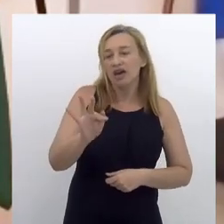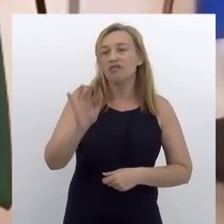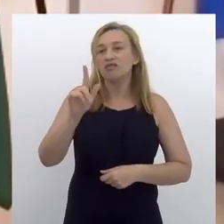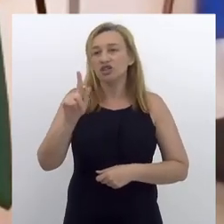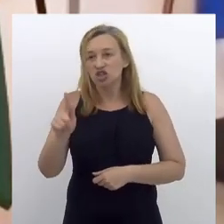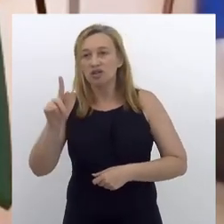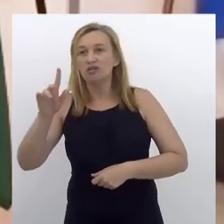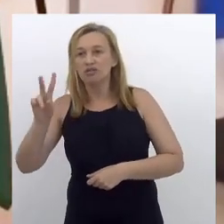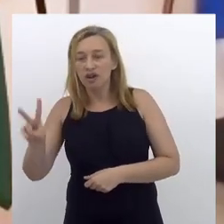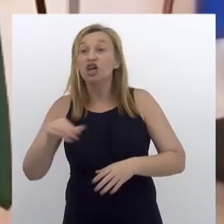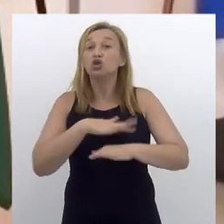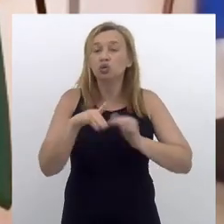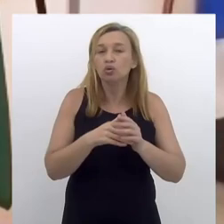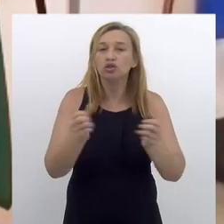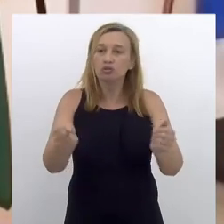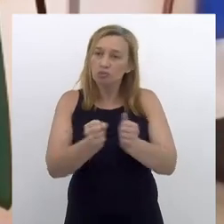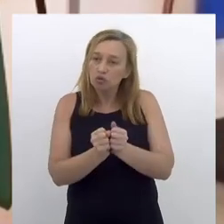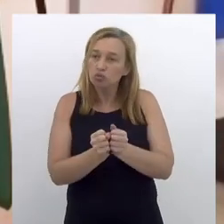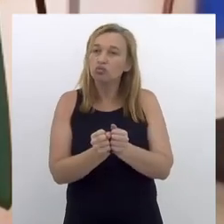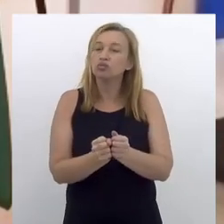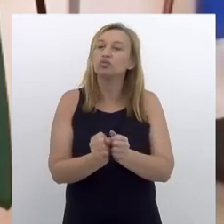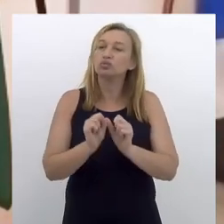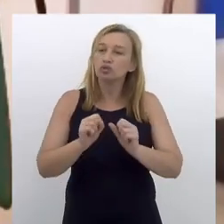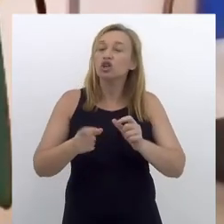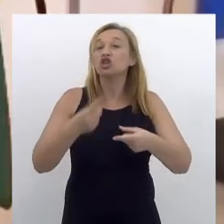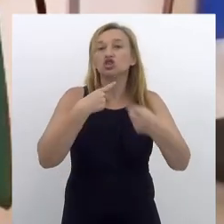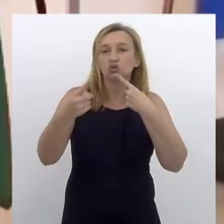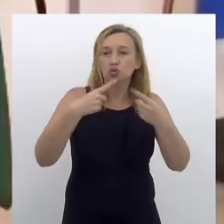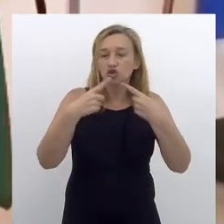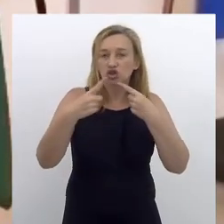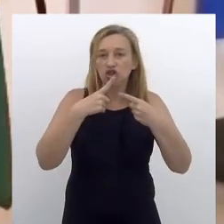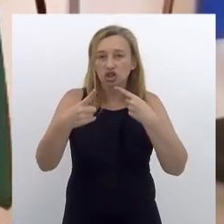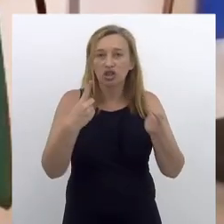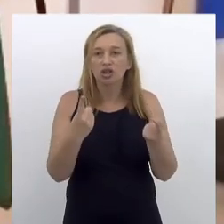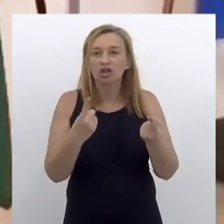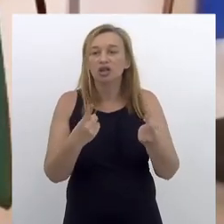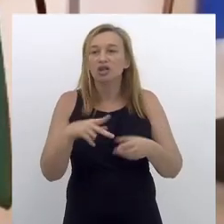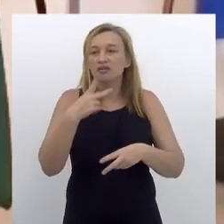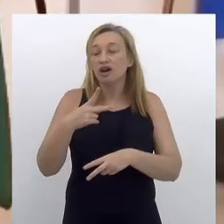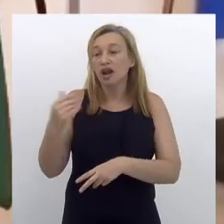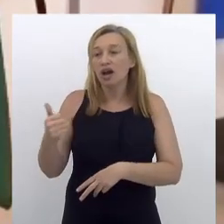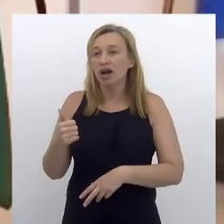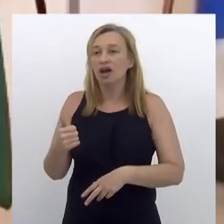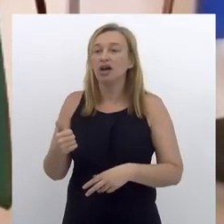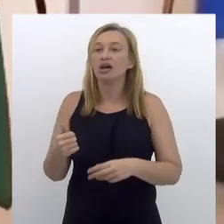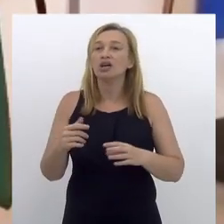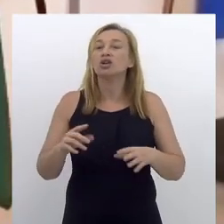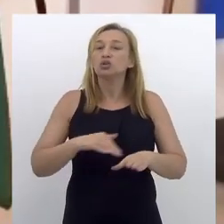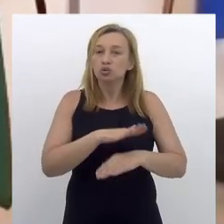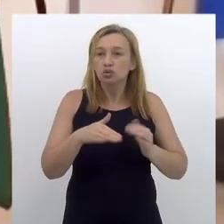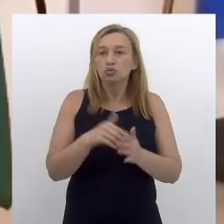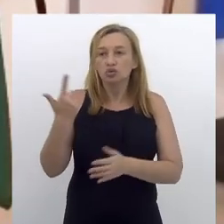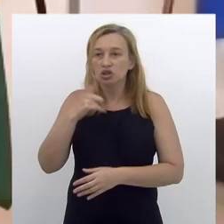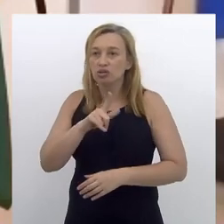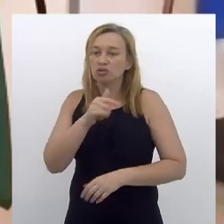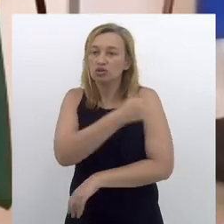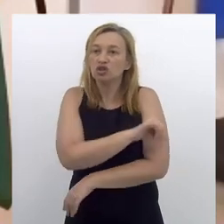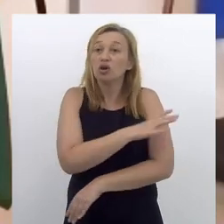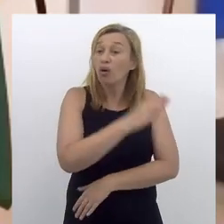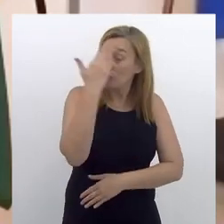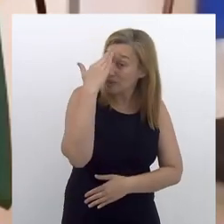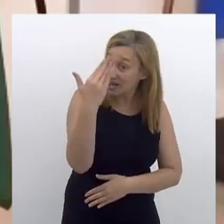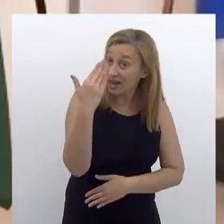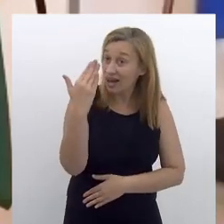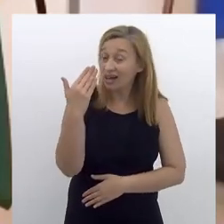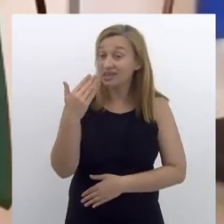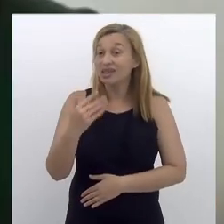FGV, todos que podem participar devem se unir, discutir e levantar a mesma bandeira, porque ganham todos no Rio de Janeiro.